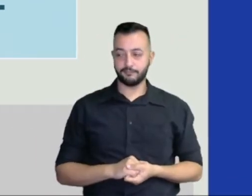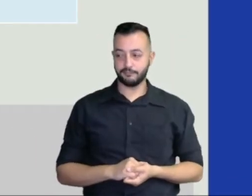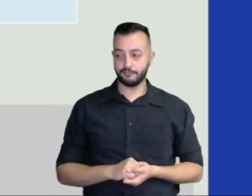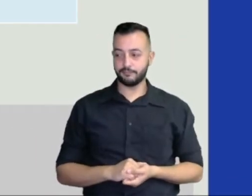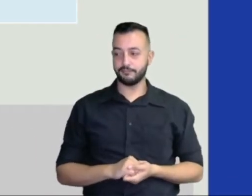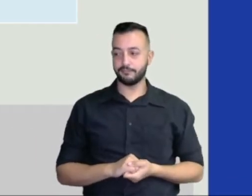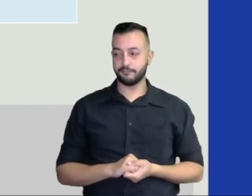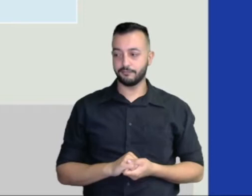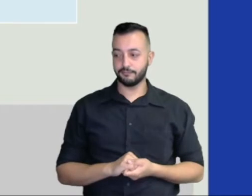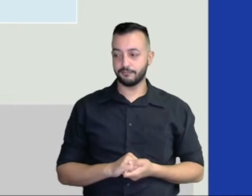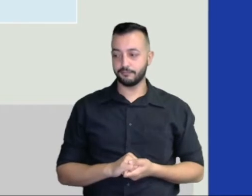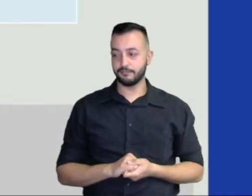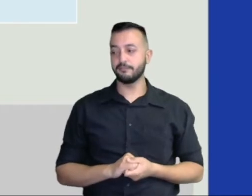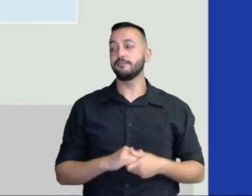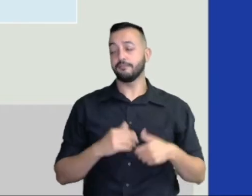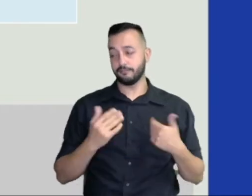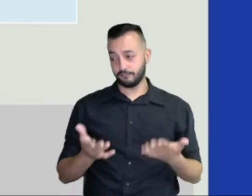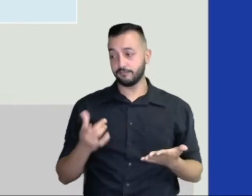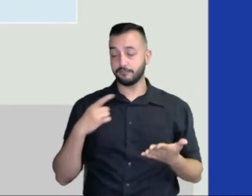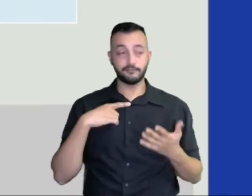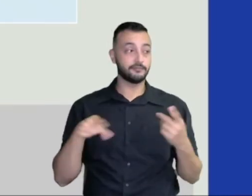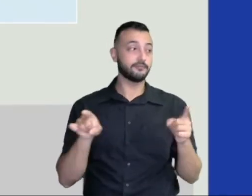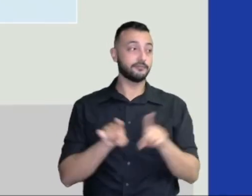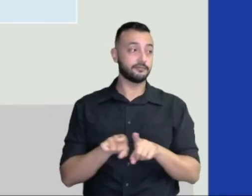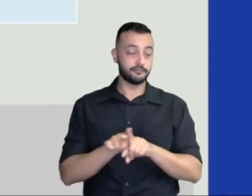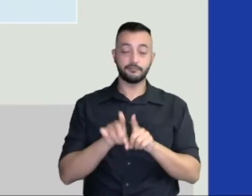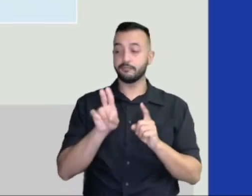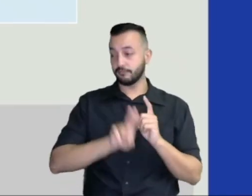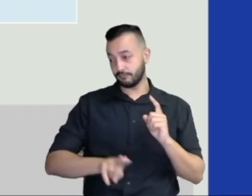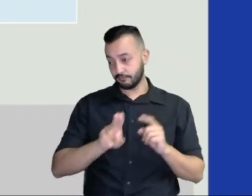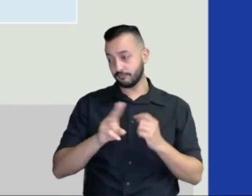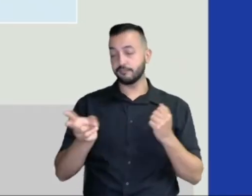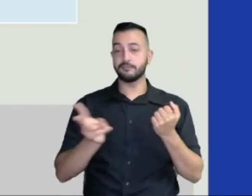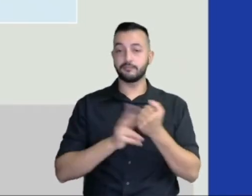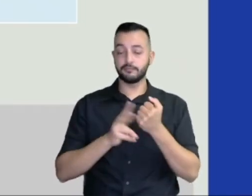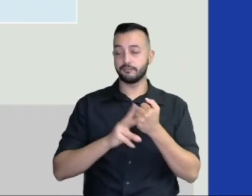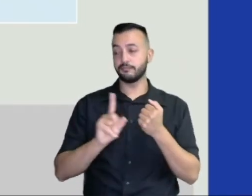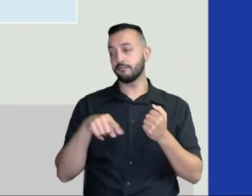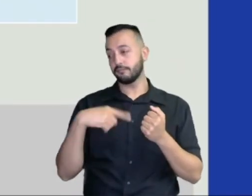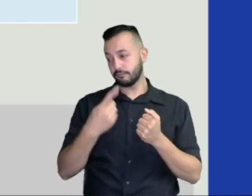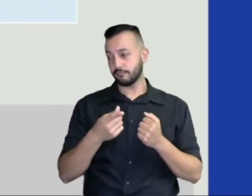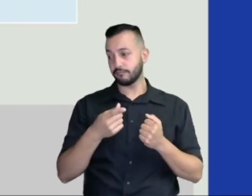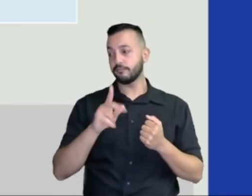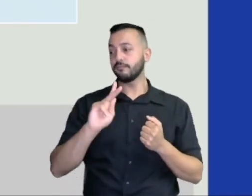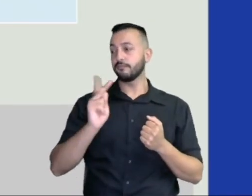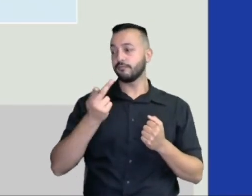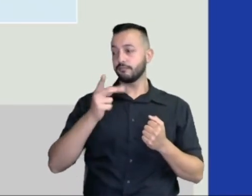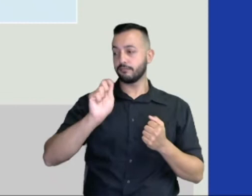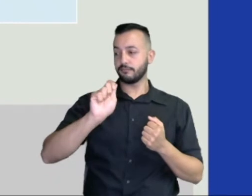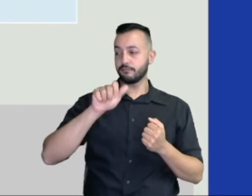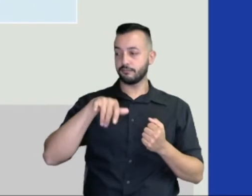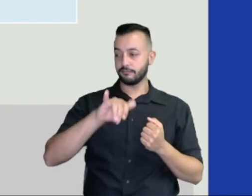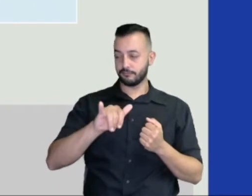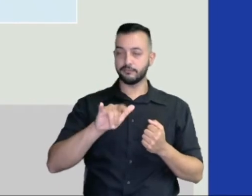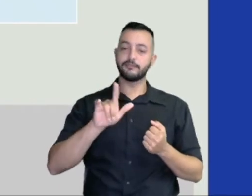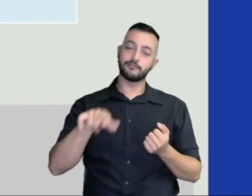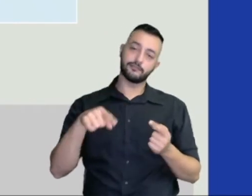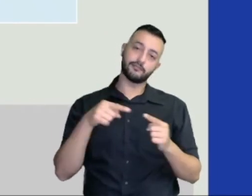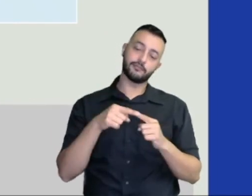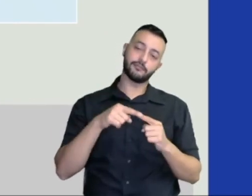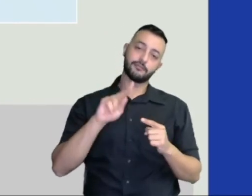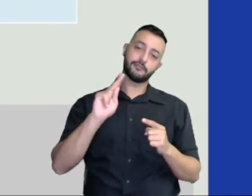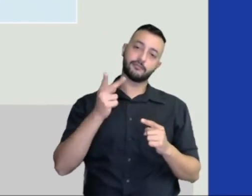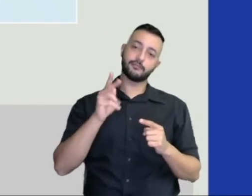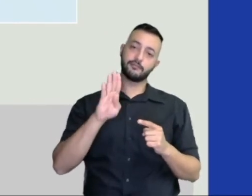México. E aí a gente tem também o uso depois do verbo hay, que é o nosso verbo haver, certo?